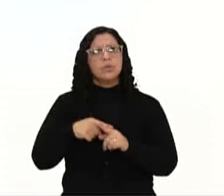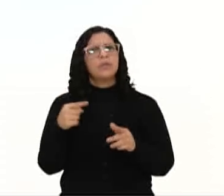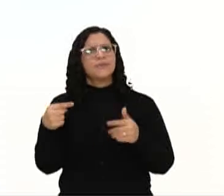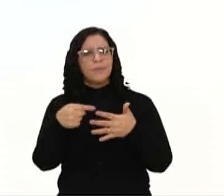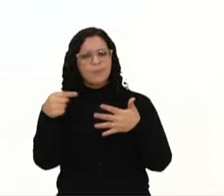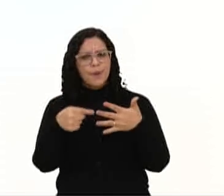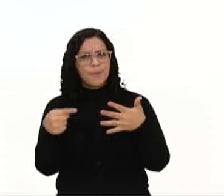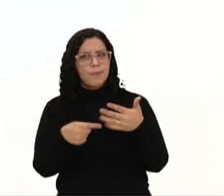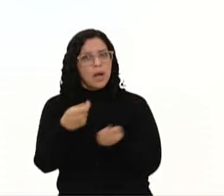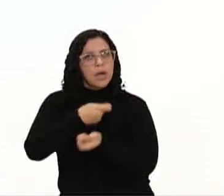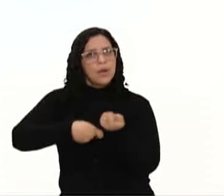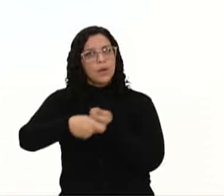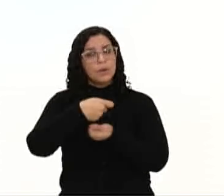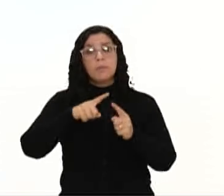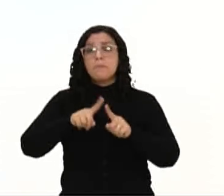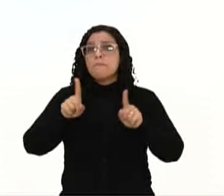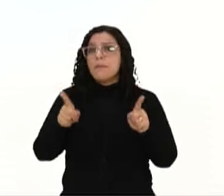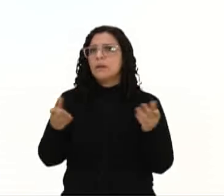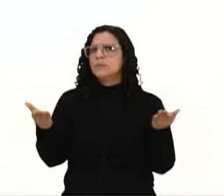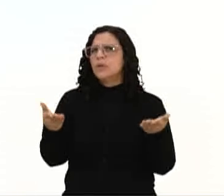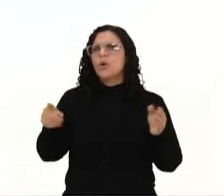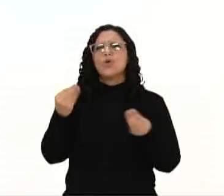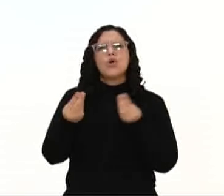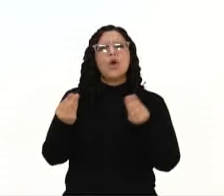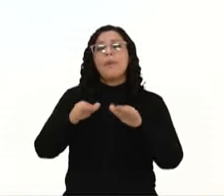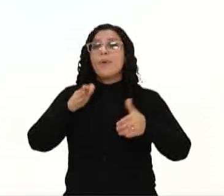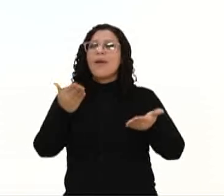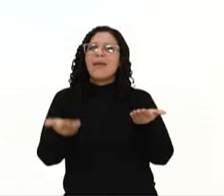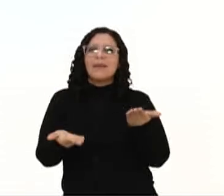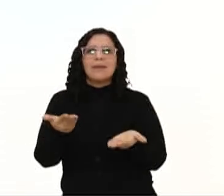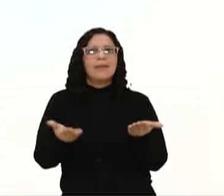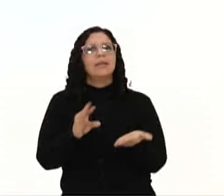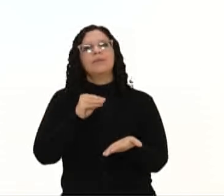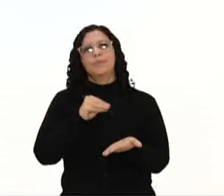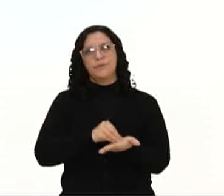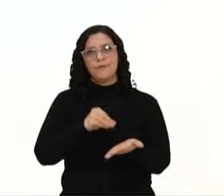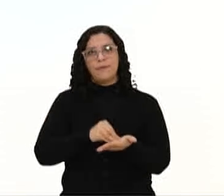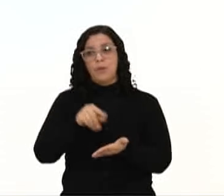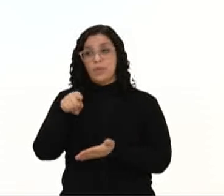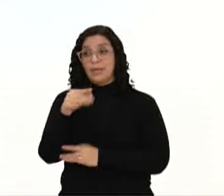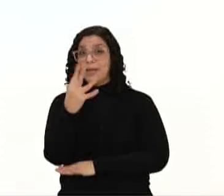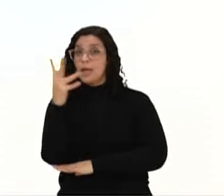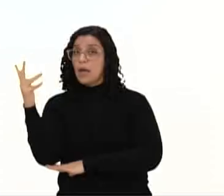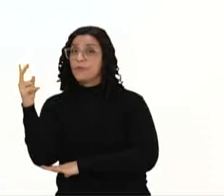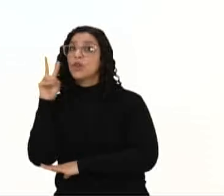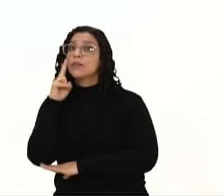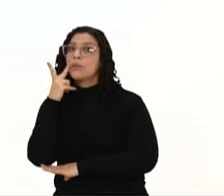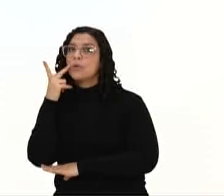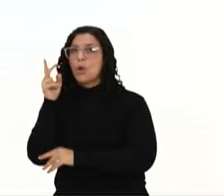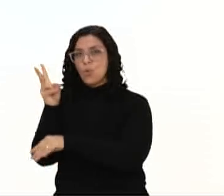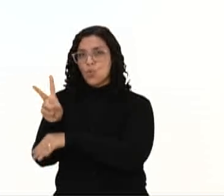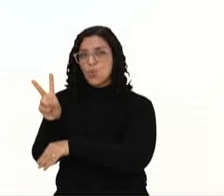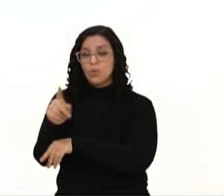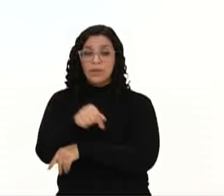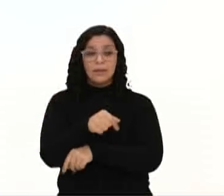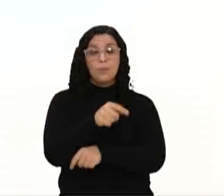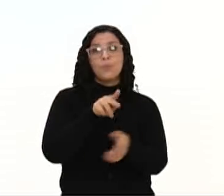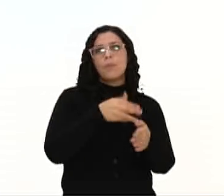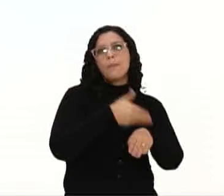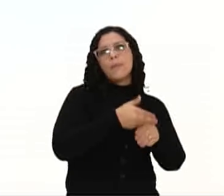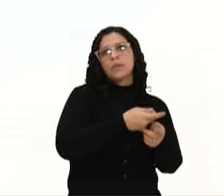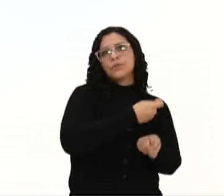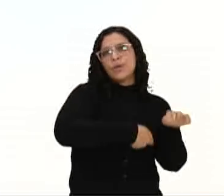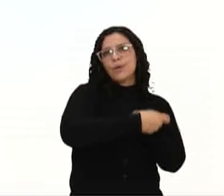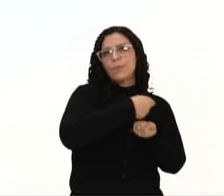de atividades econômicas, mas não há um equilíbrio ali entre o meio natural e o desenvolvimento das atividades econômicas.